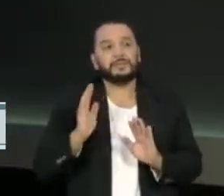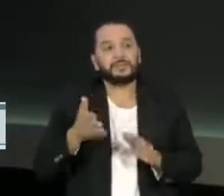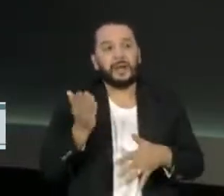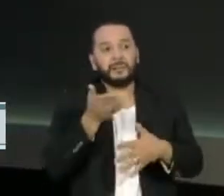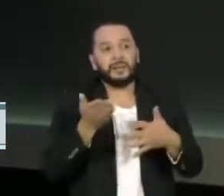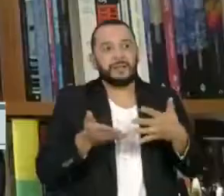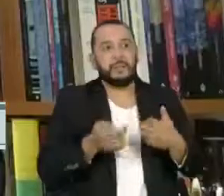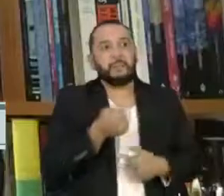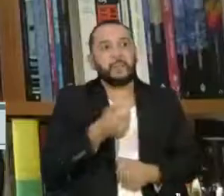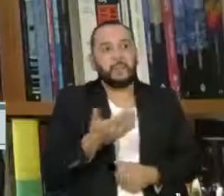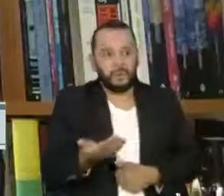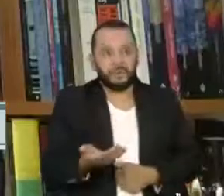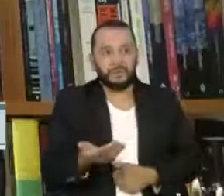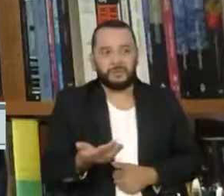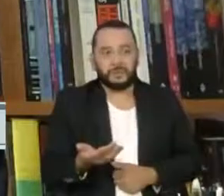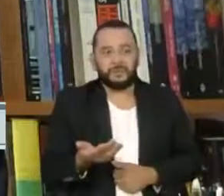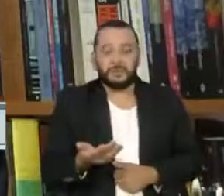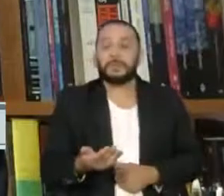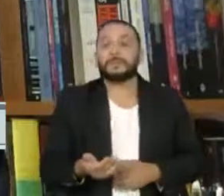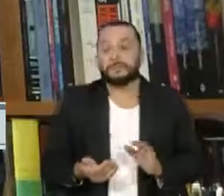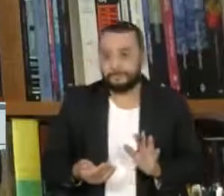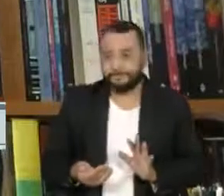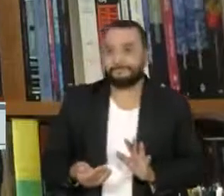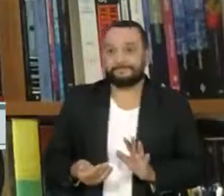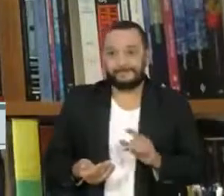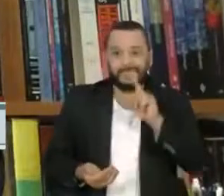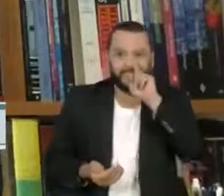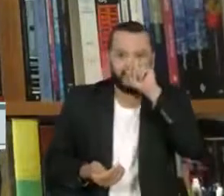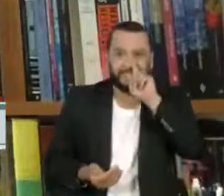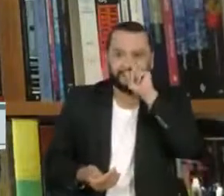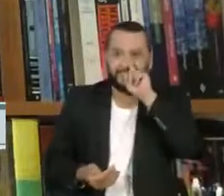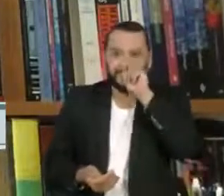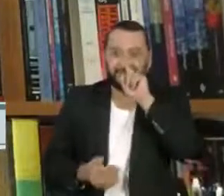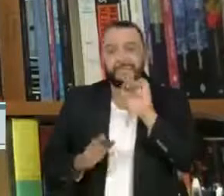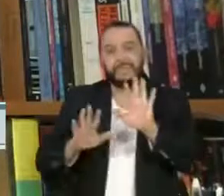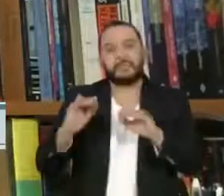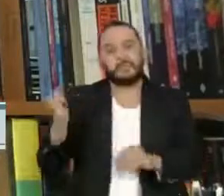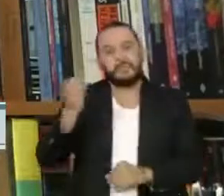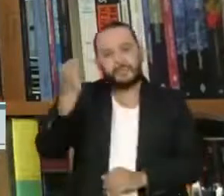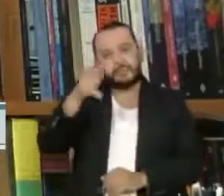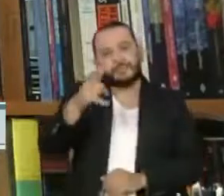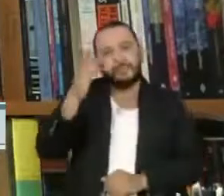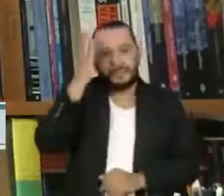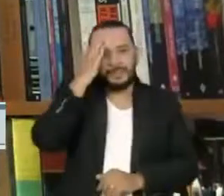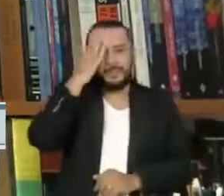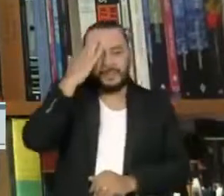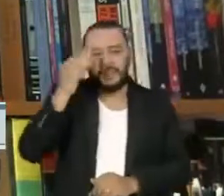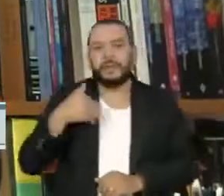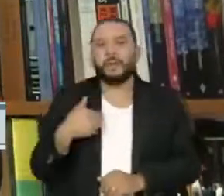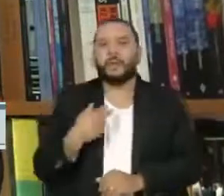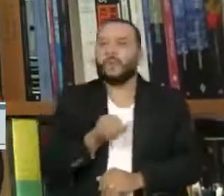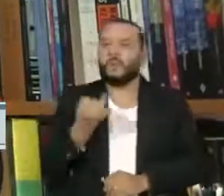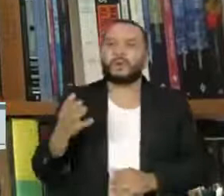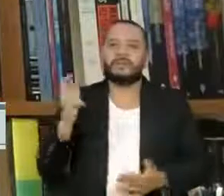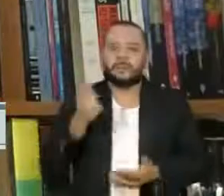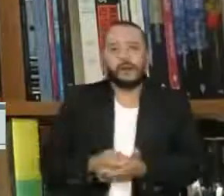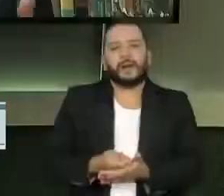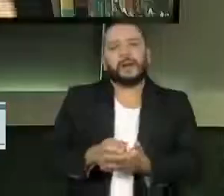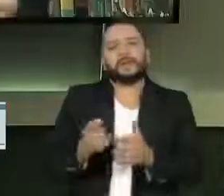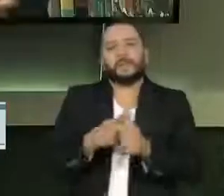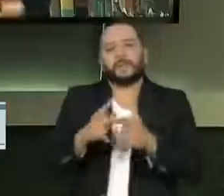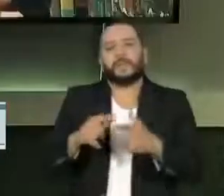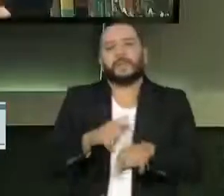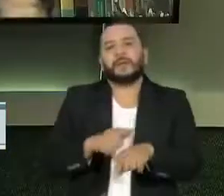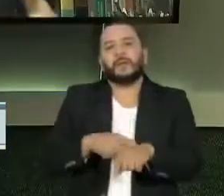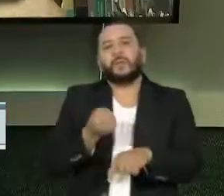um risco também? É um grande risco. Então, é muito importante fazer uma simulação de quanto vai pagar e por quanto tempo.